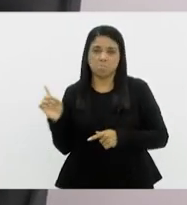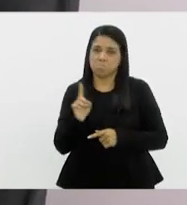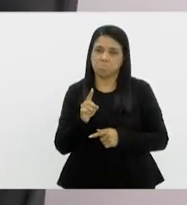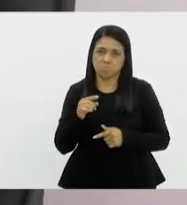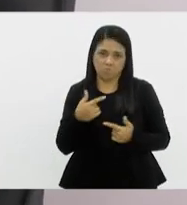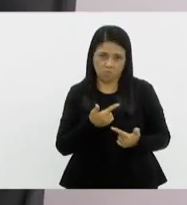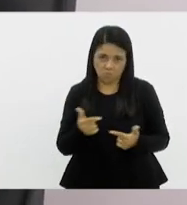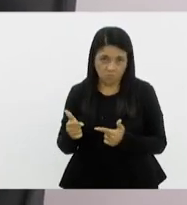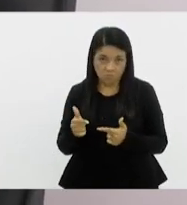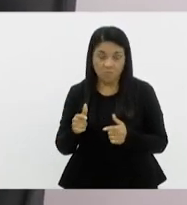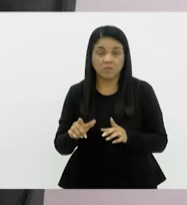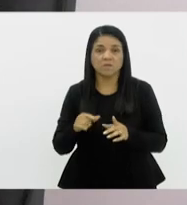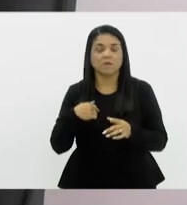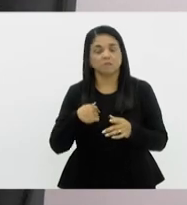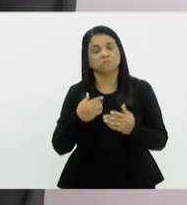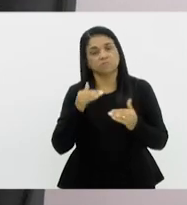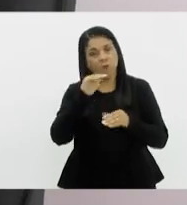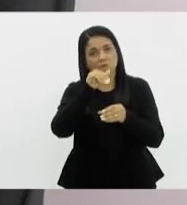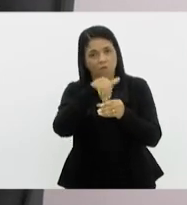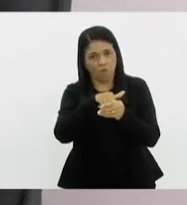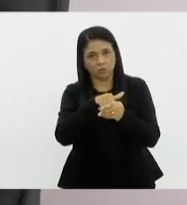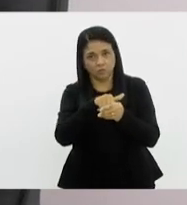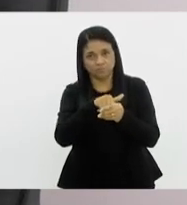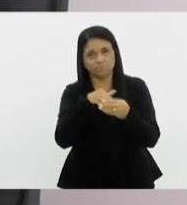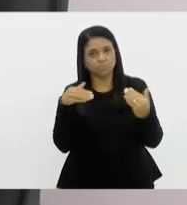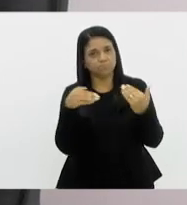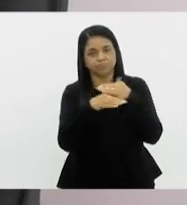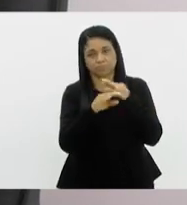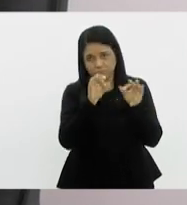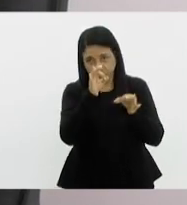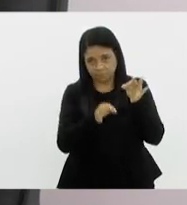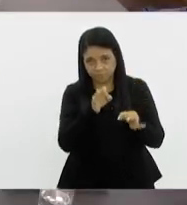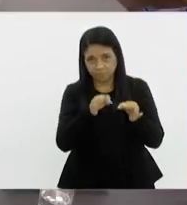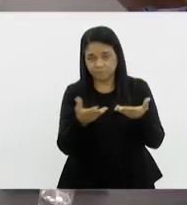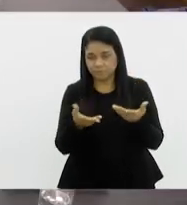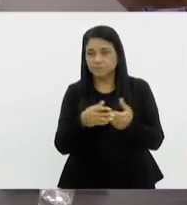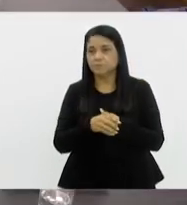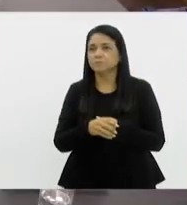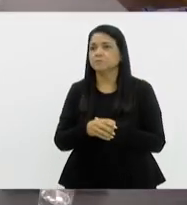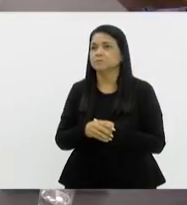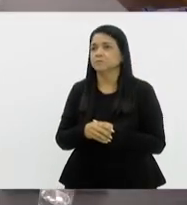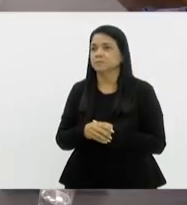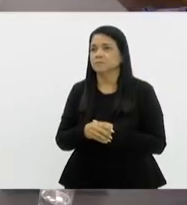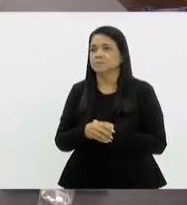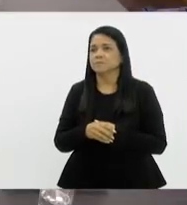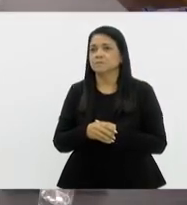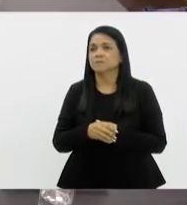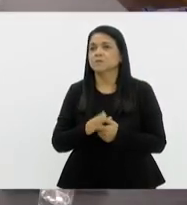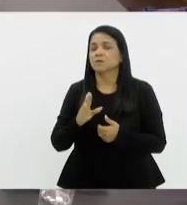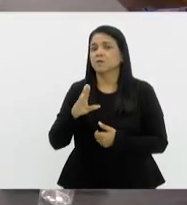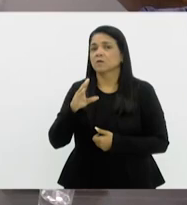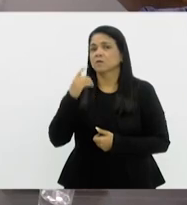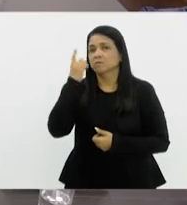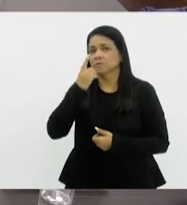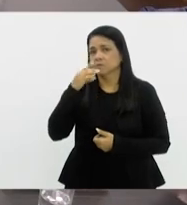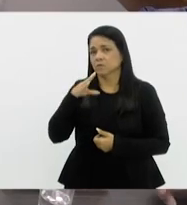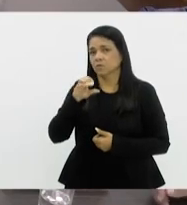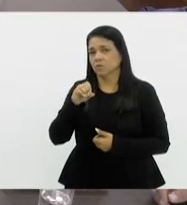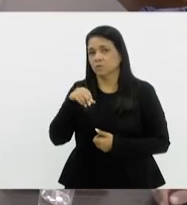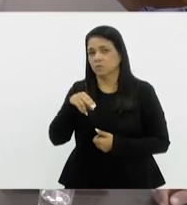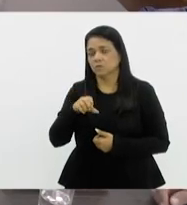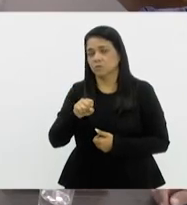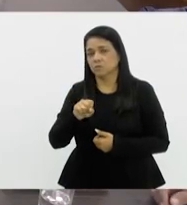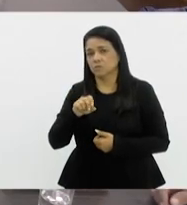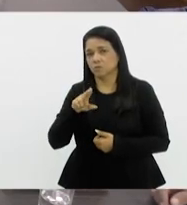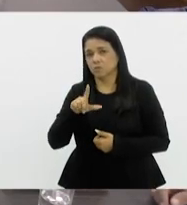mas eu estou apresentando o voto pela injuridicidade. Deputado Cozzolino, em votação. Senhor presidente, eu